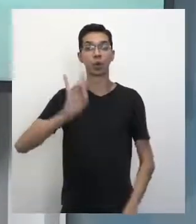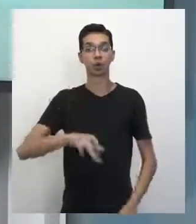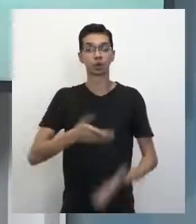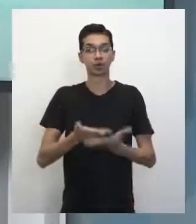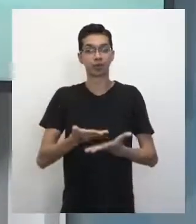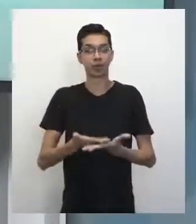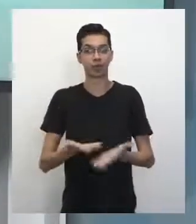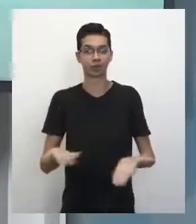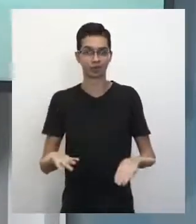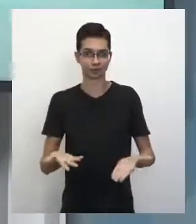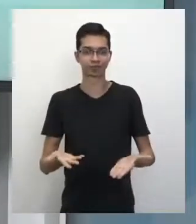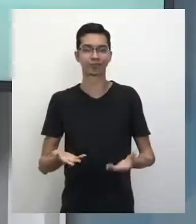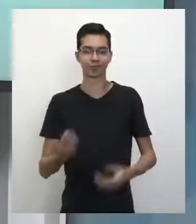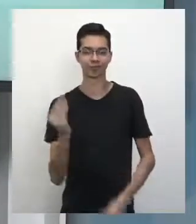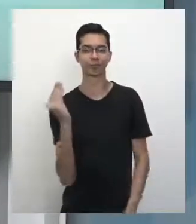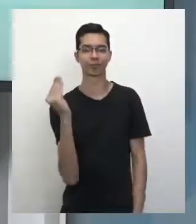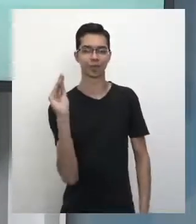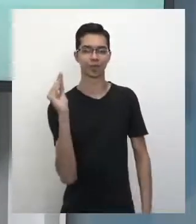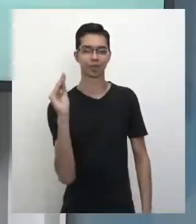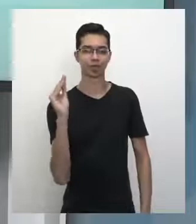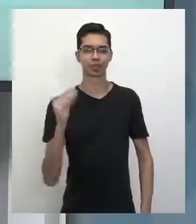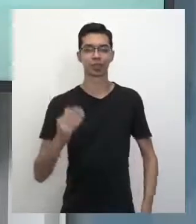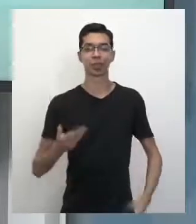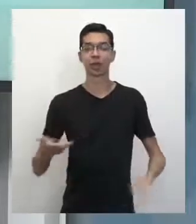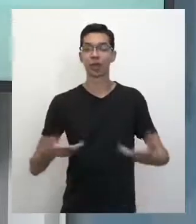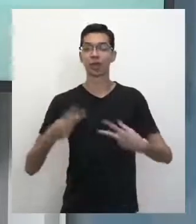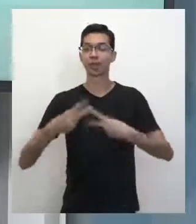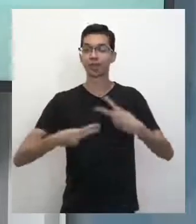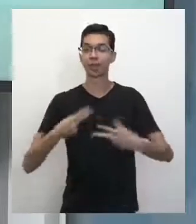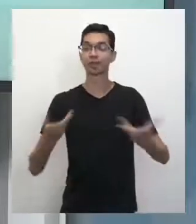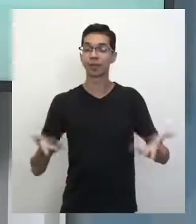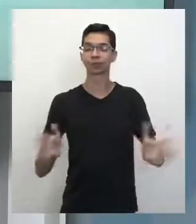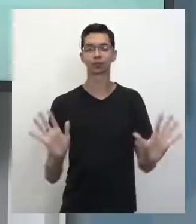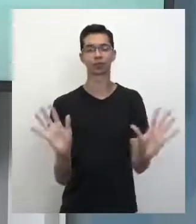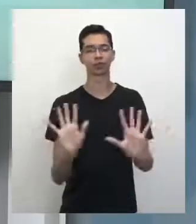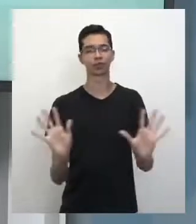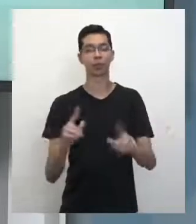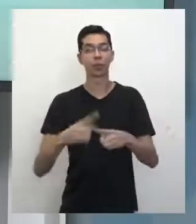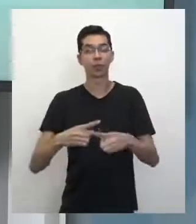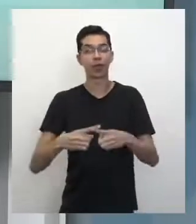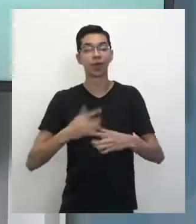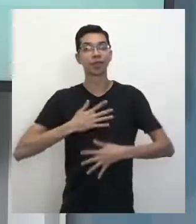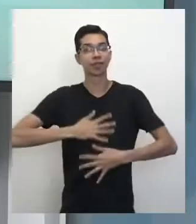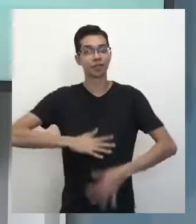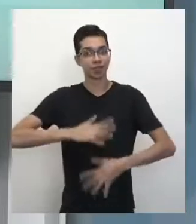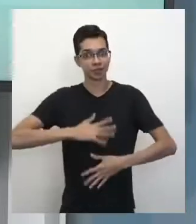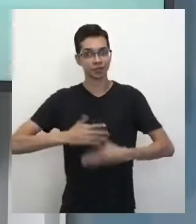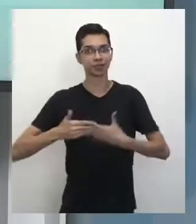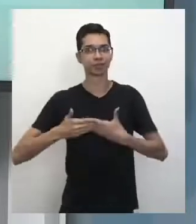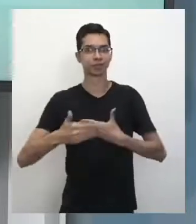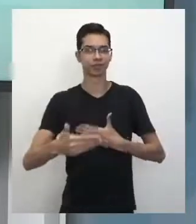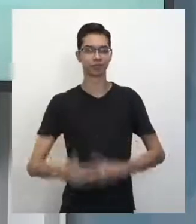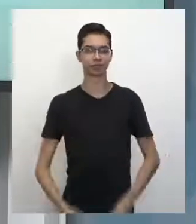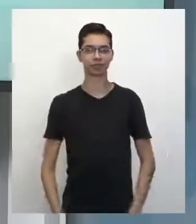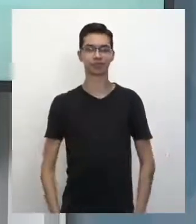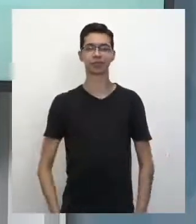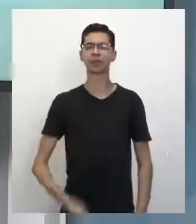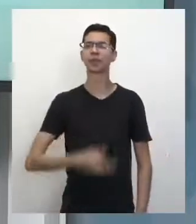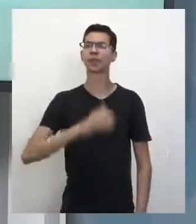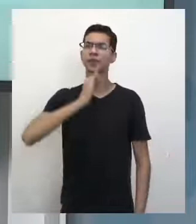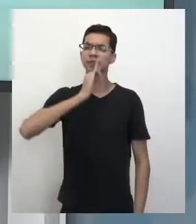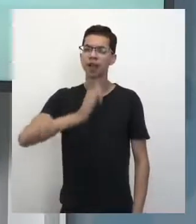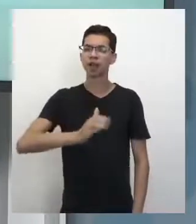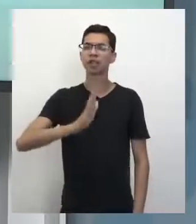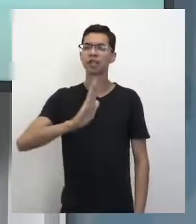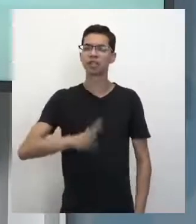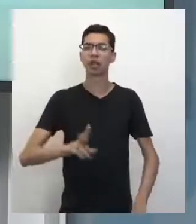aula de biologia aí do bimestre, a gente vai se despedir, a gente vai descansar um pouquinho. E já que a gente falou bastante de energia